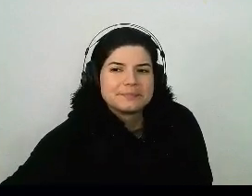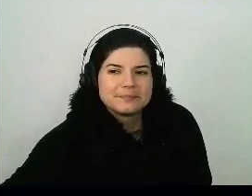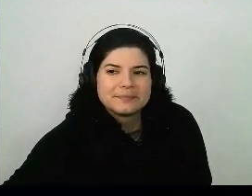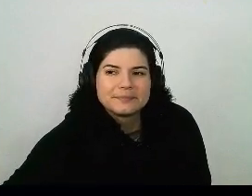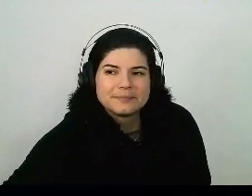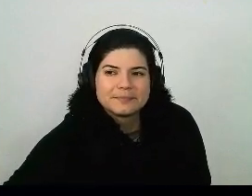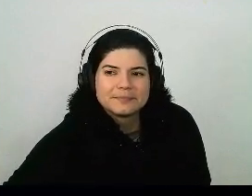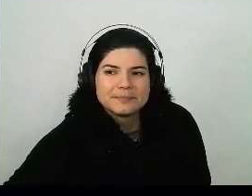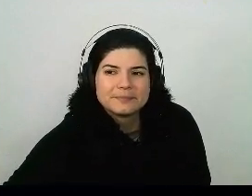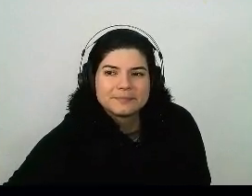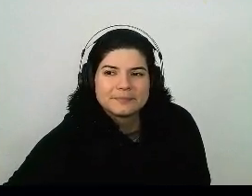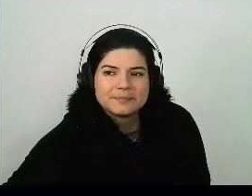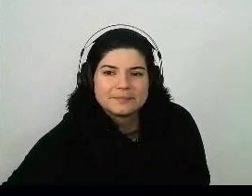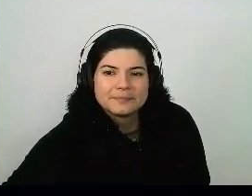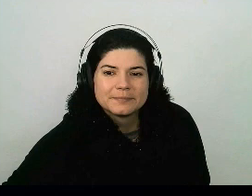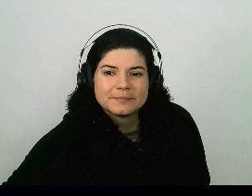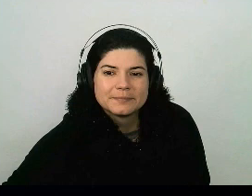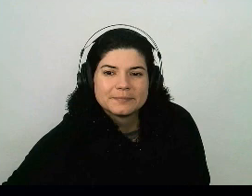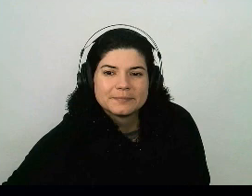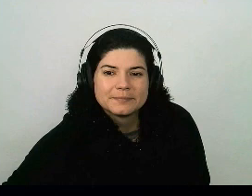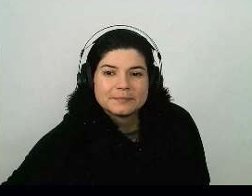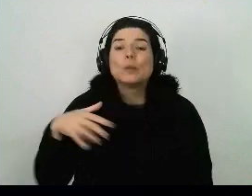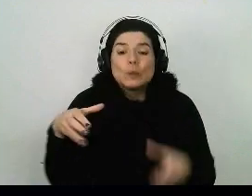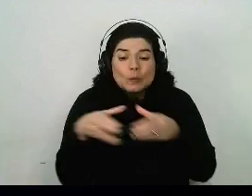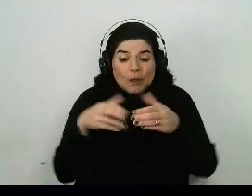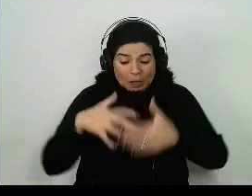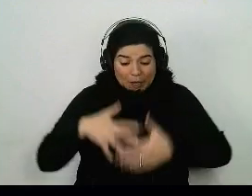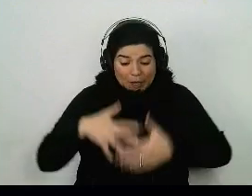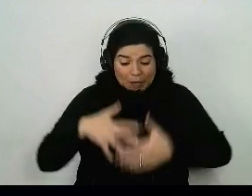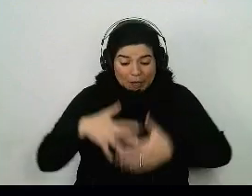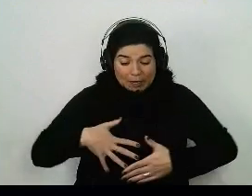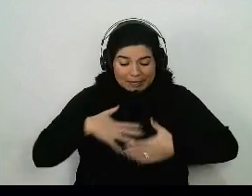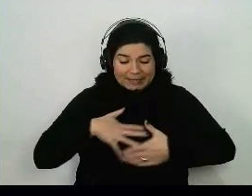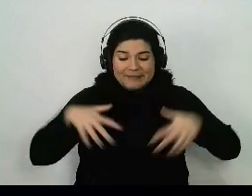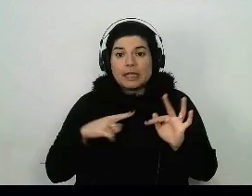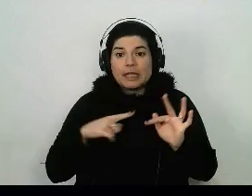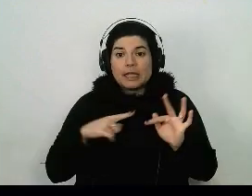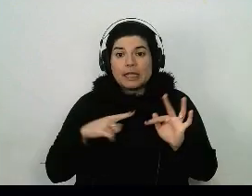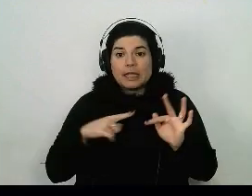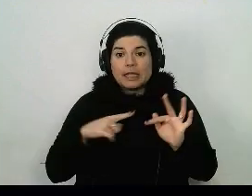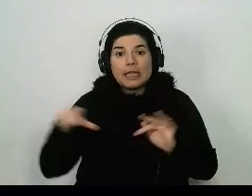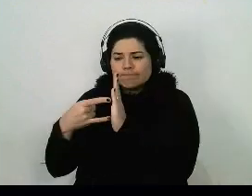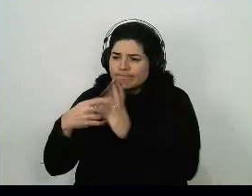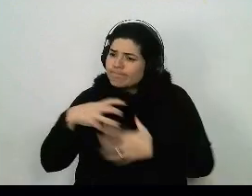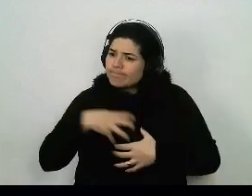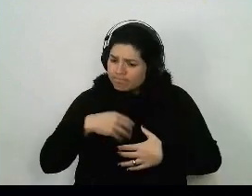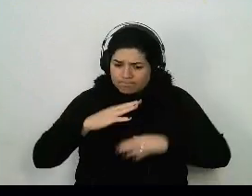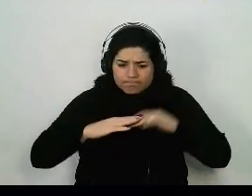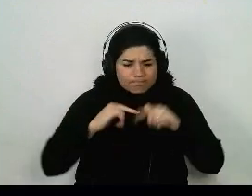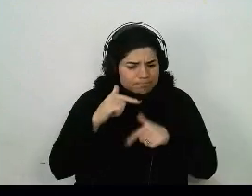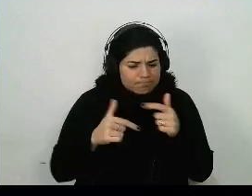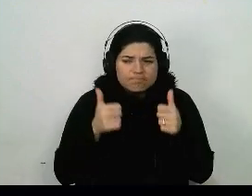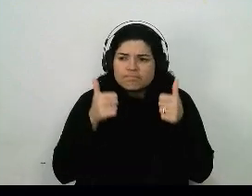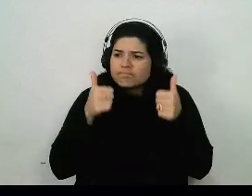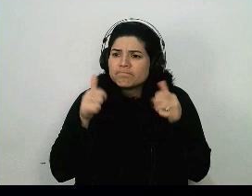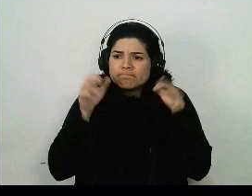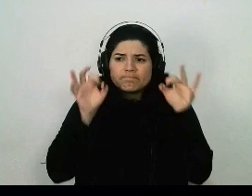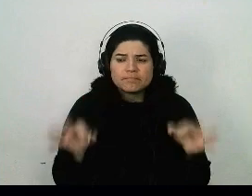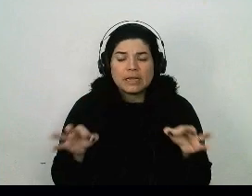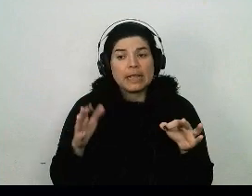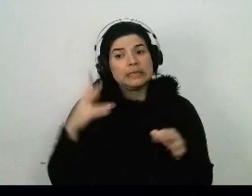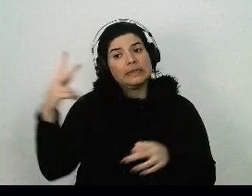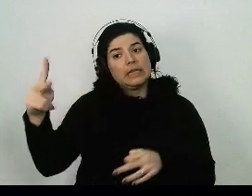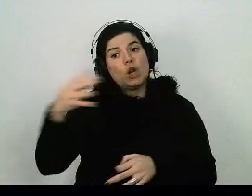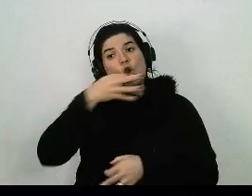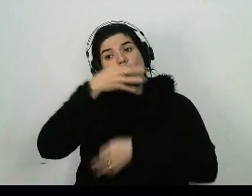satisfeito preciso saber se o meu desenvolvedor se sente eficaz é a percepção dele não é a minha percepção tudo